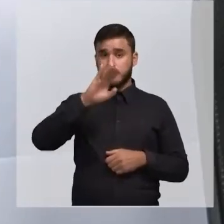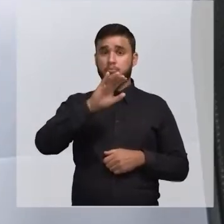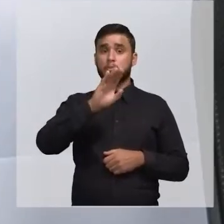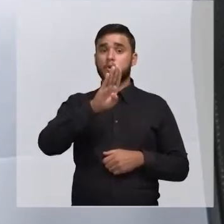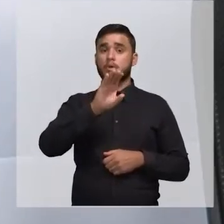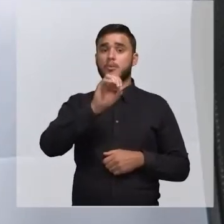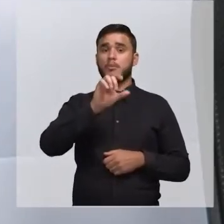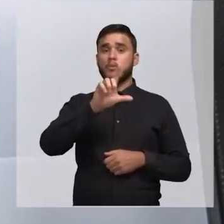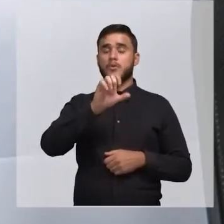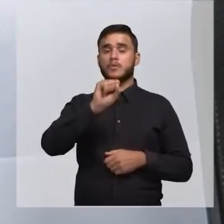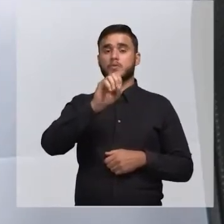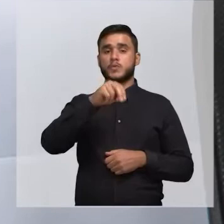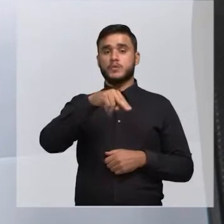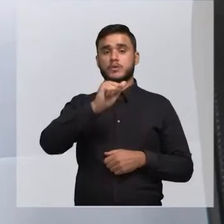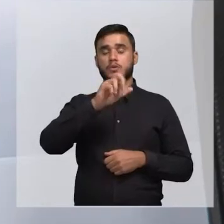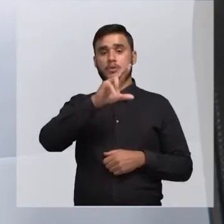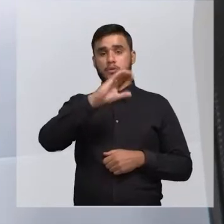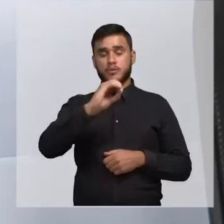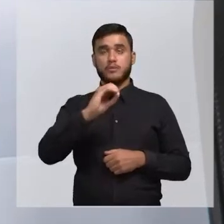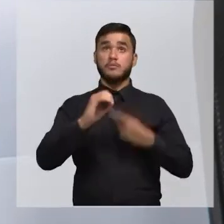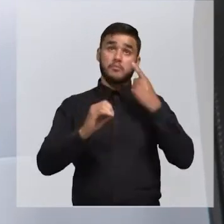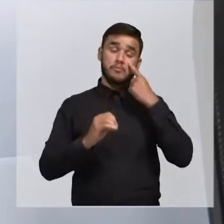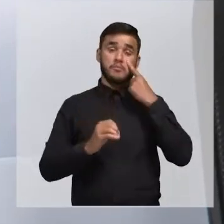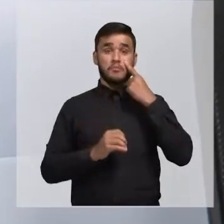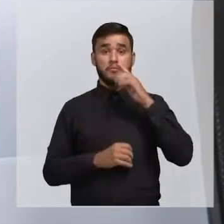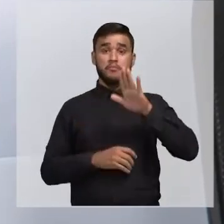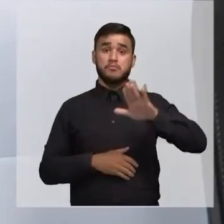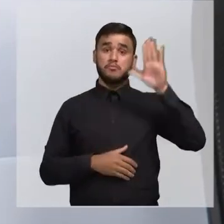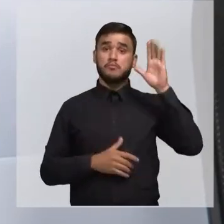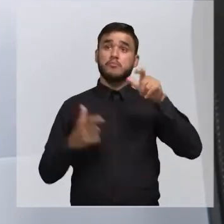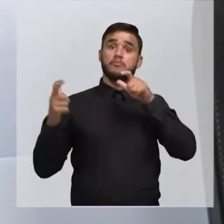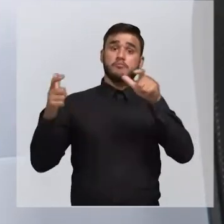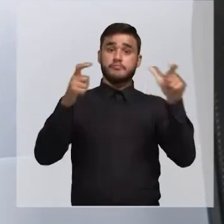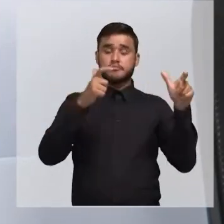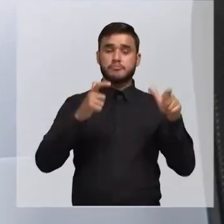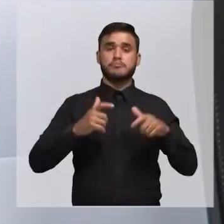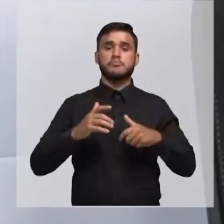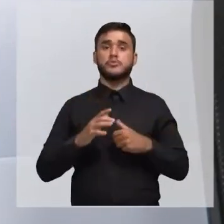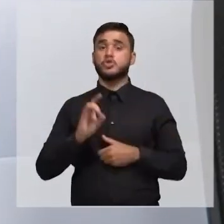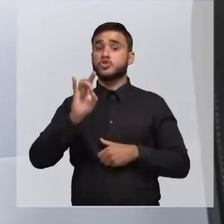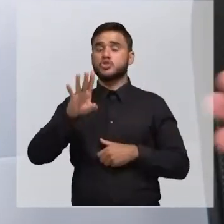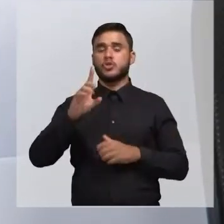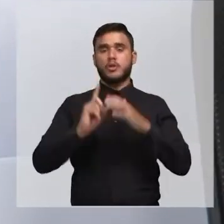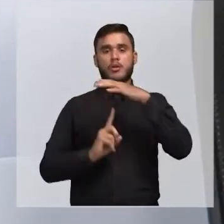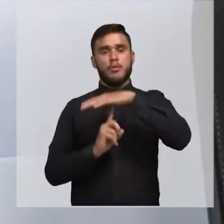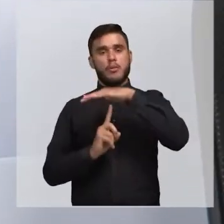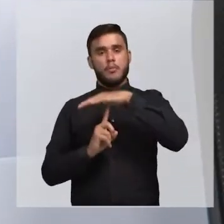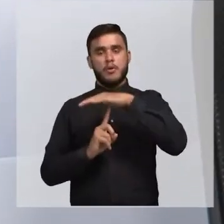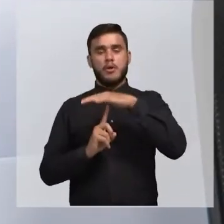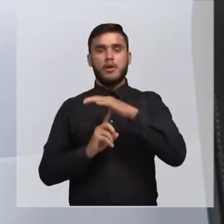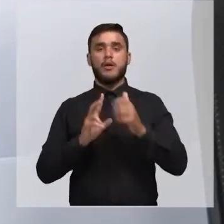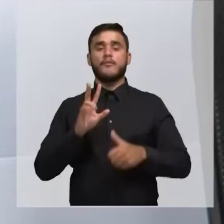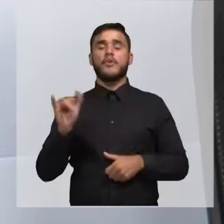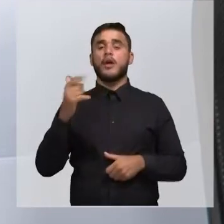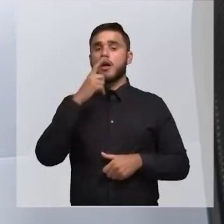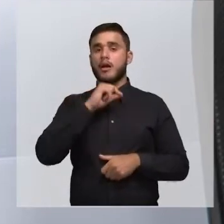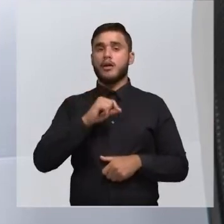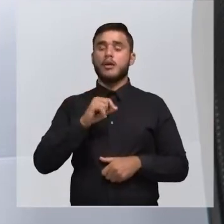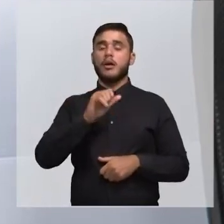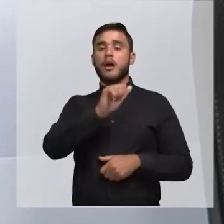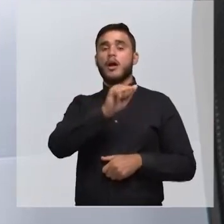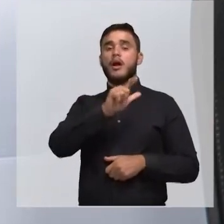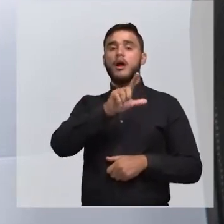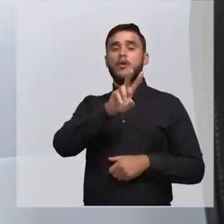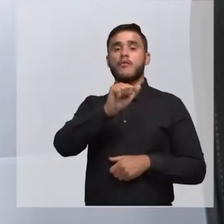Ele lidera em 2 dos 3 estados da região sul, só perde no Paraná em função da candidatura de Álvaro